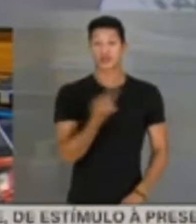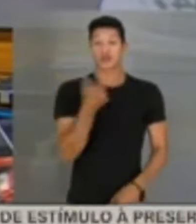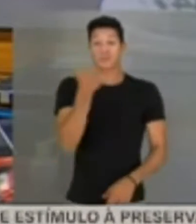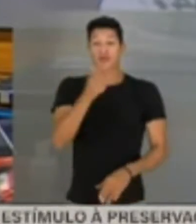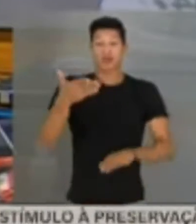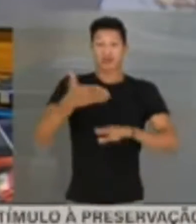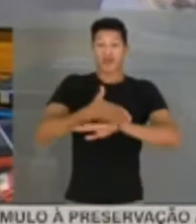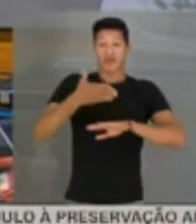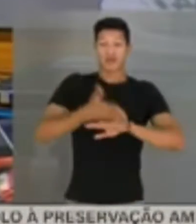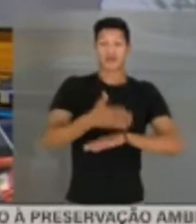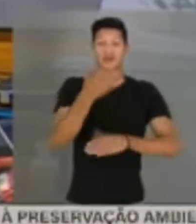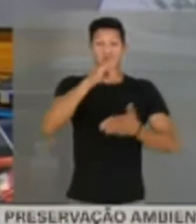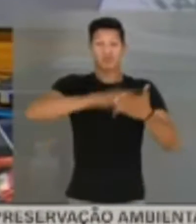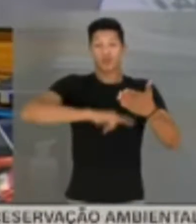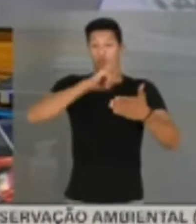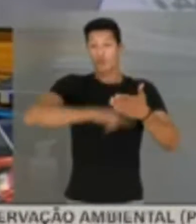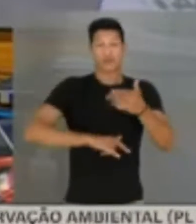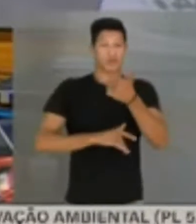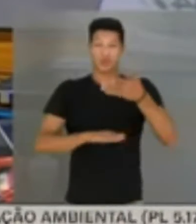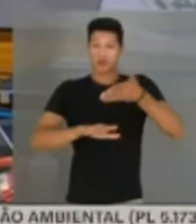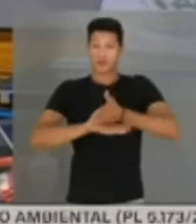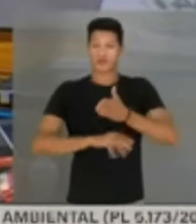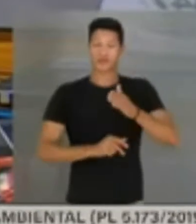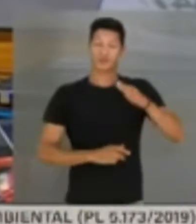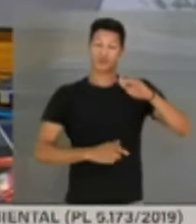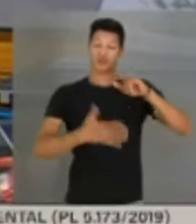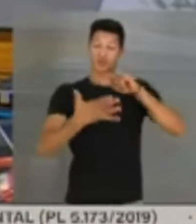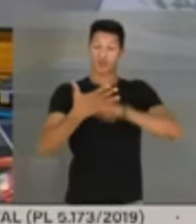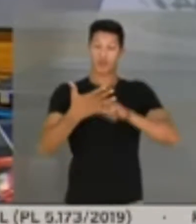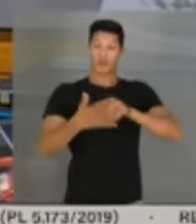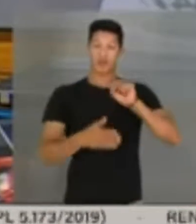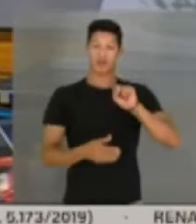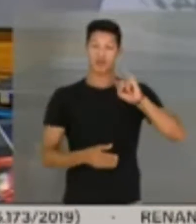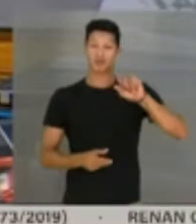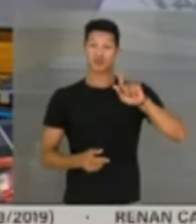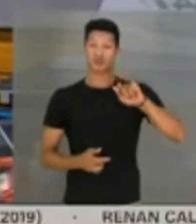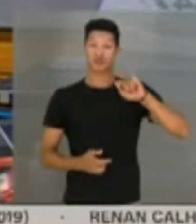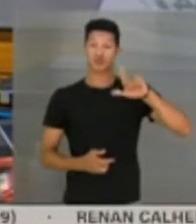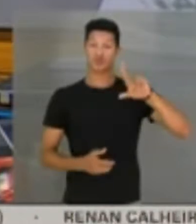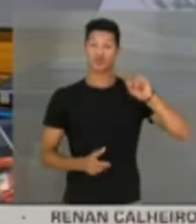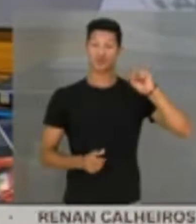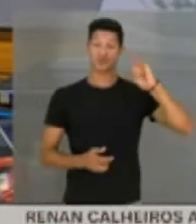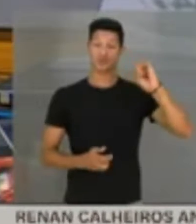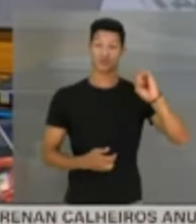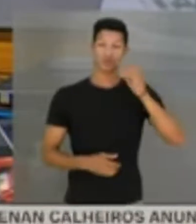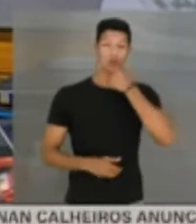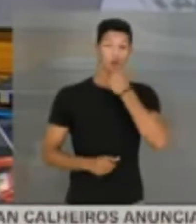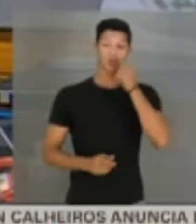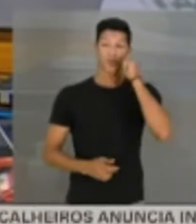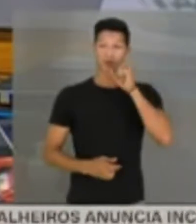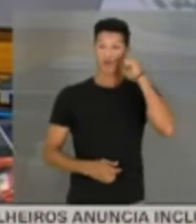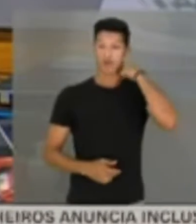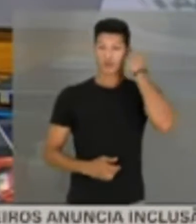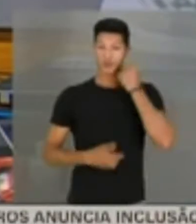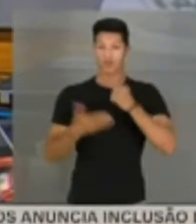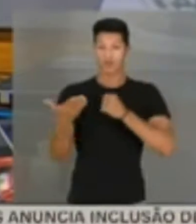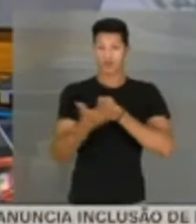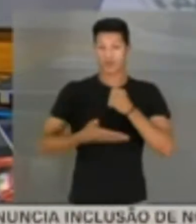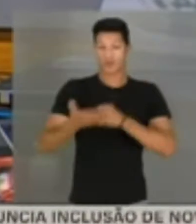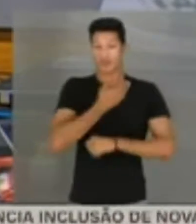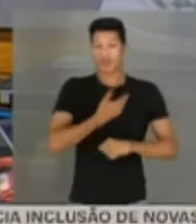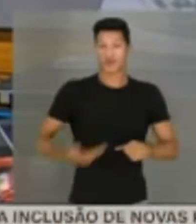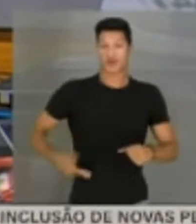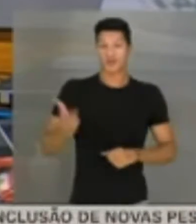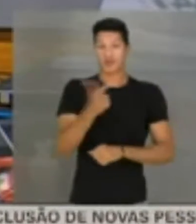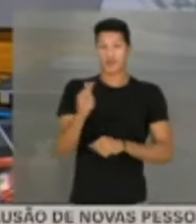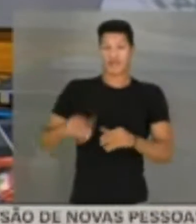não temos acesso a esses documentos. Os documentos que são sigilosos, os senadores da base do governo não